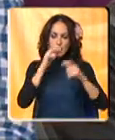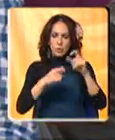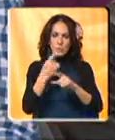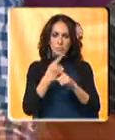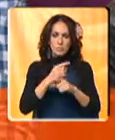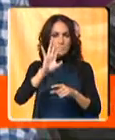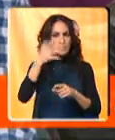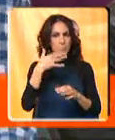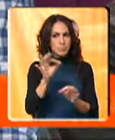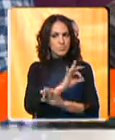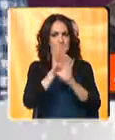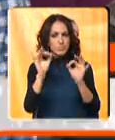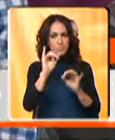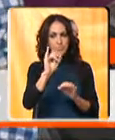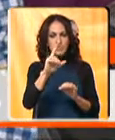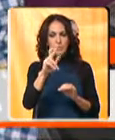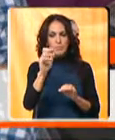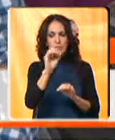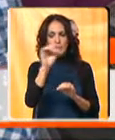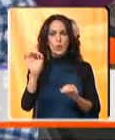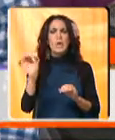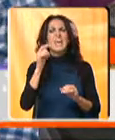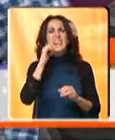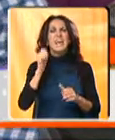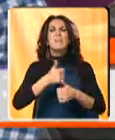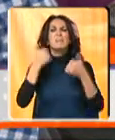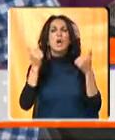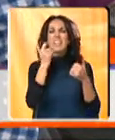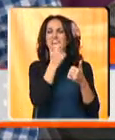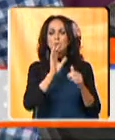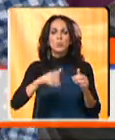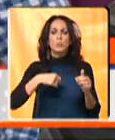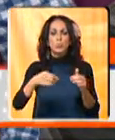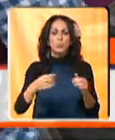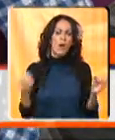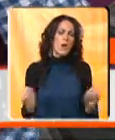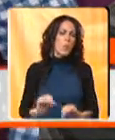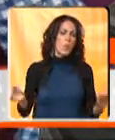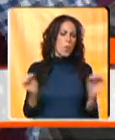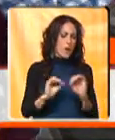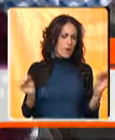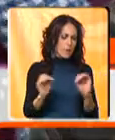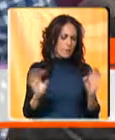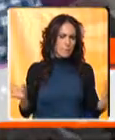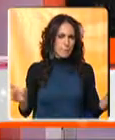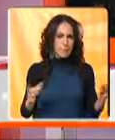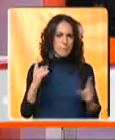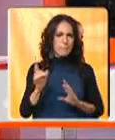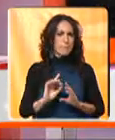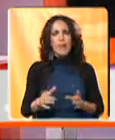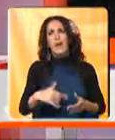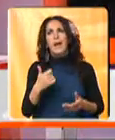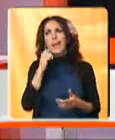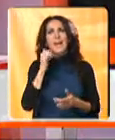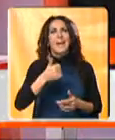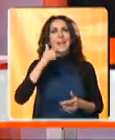É um país espetacular. Pois deve ser. Quem é que tem melhores dentes no mundo inteiro? Não, isso não existe. Isso é uma coisa a dizer,